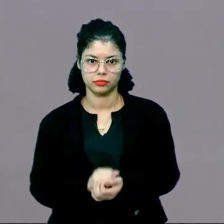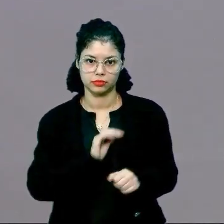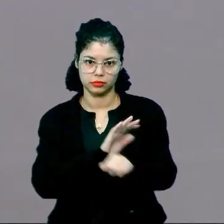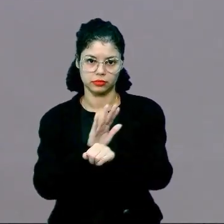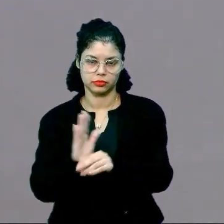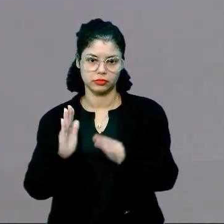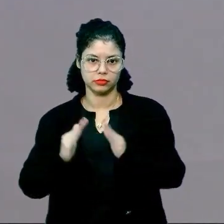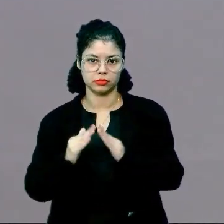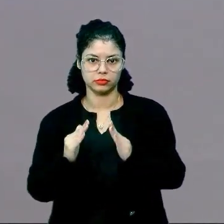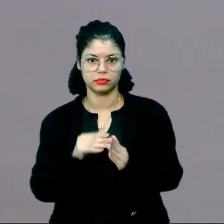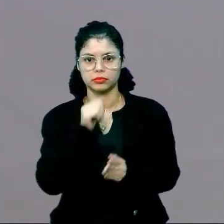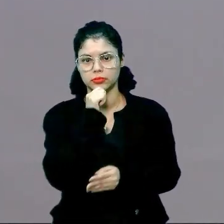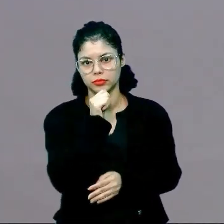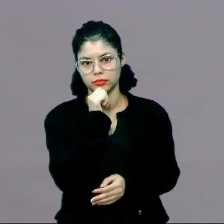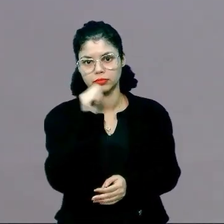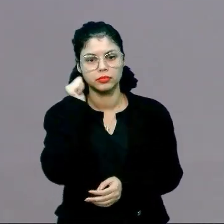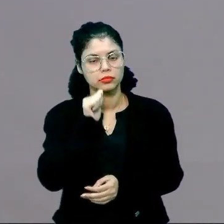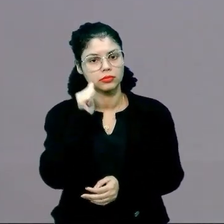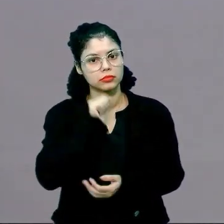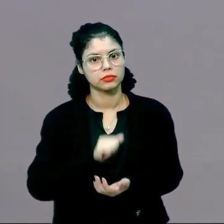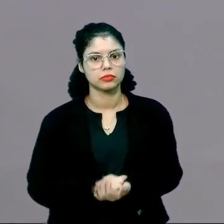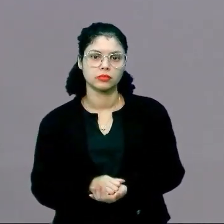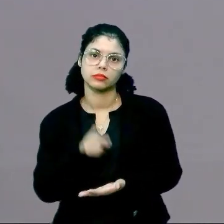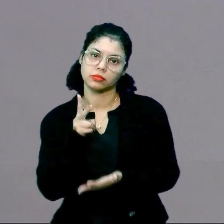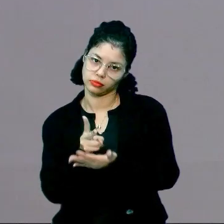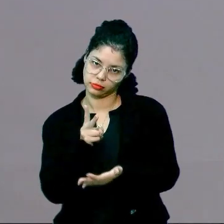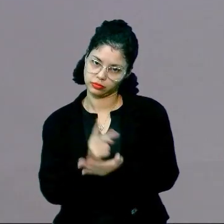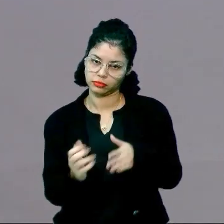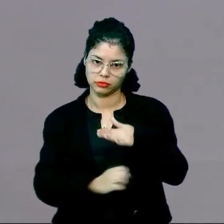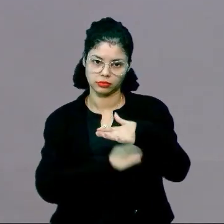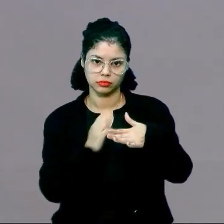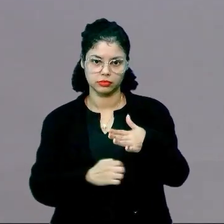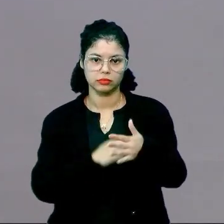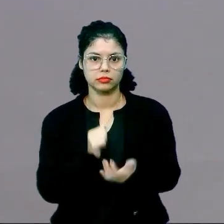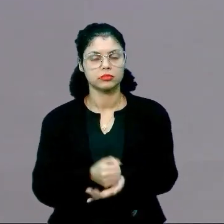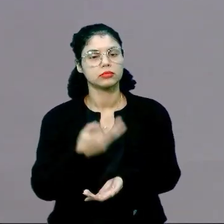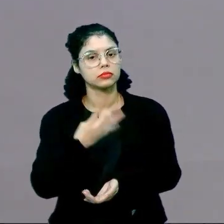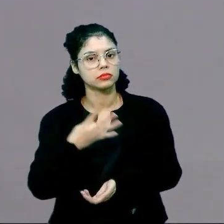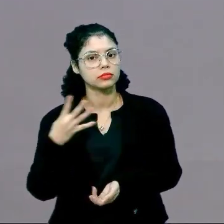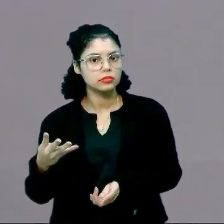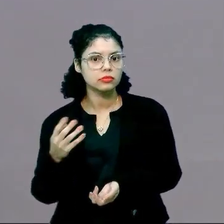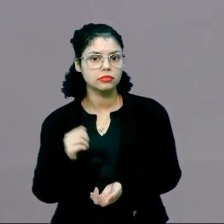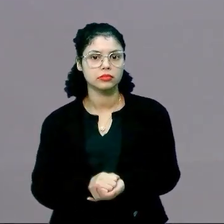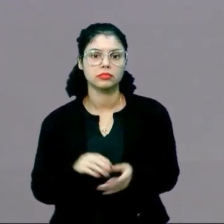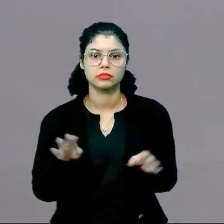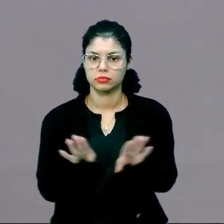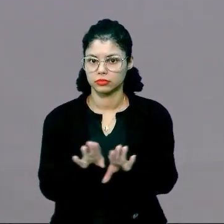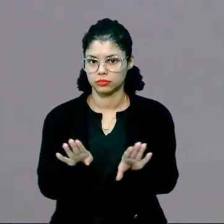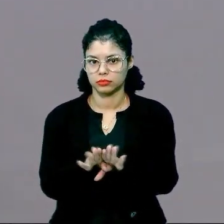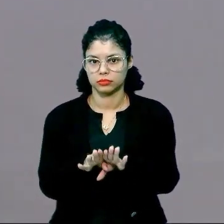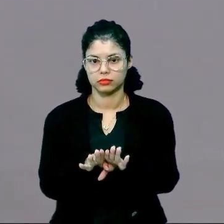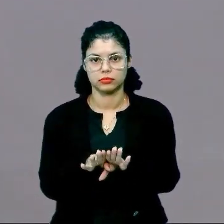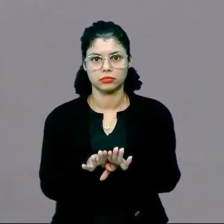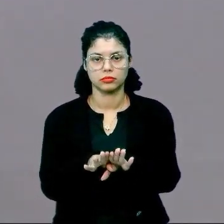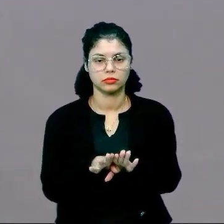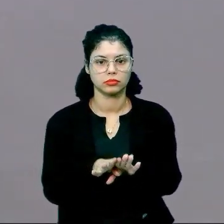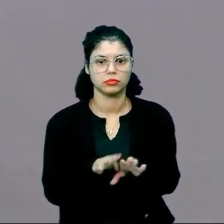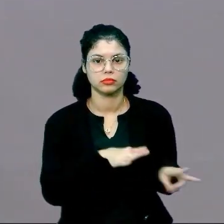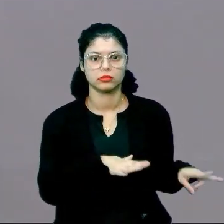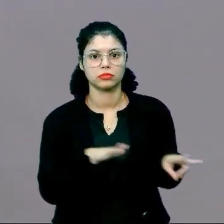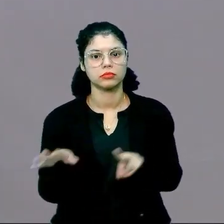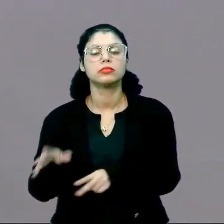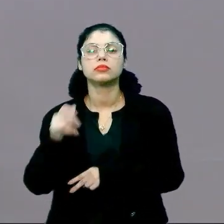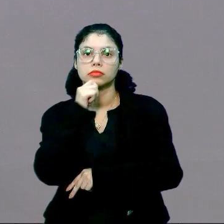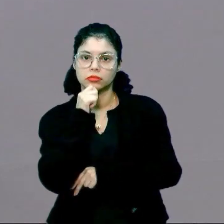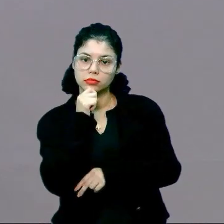ajudando em casa. A mulher que trabalha na mesma empresa e trabalha 44 horas também durante a semana,